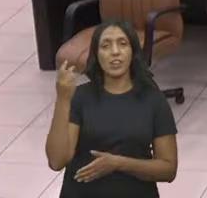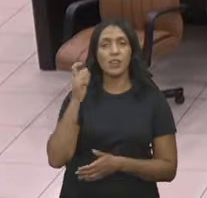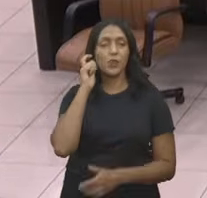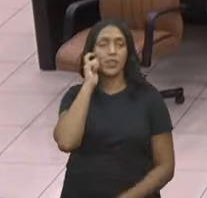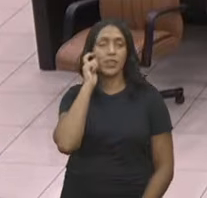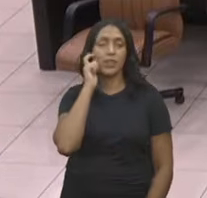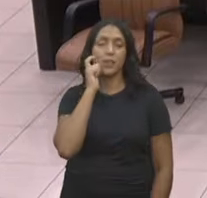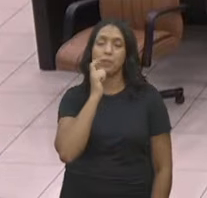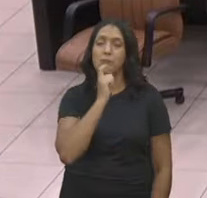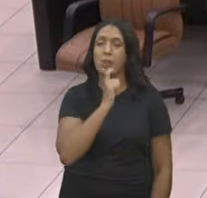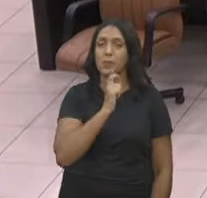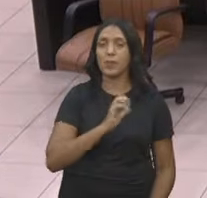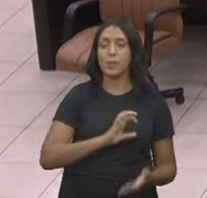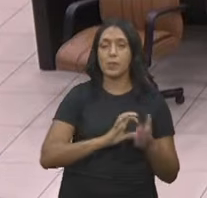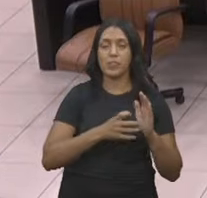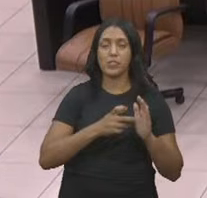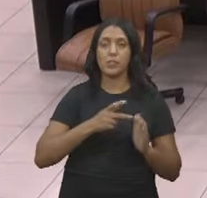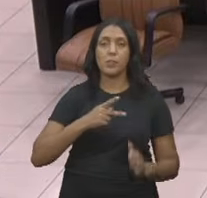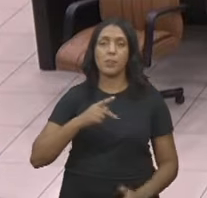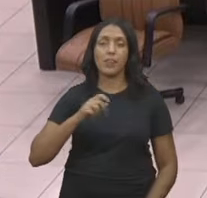Belém, PSB.